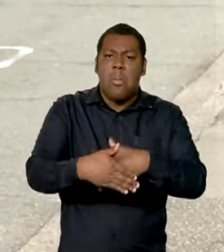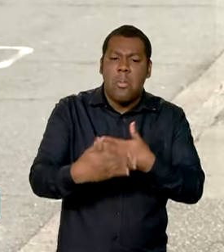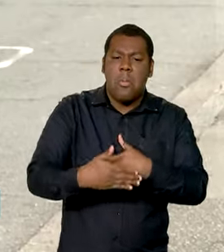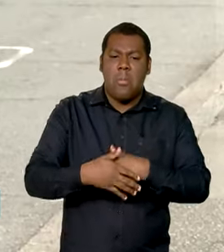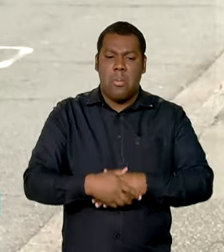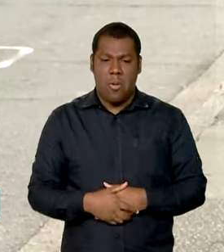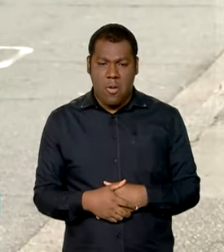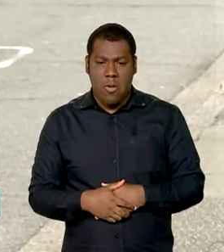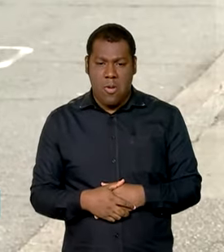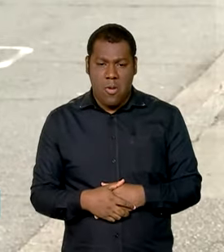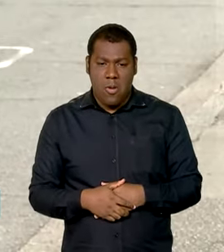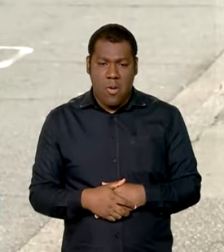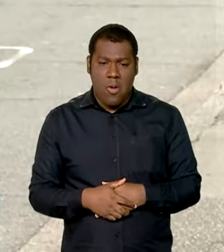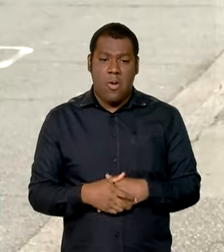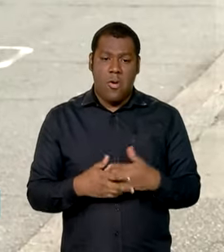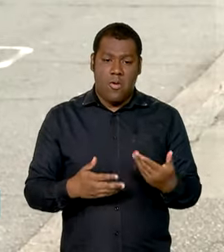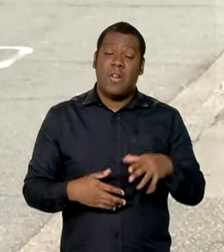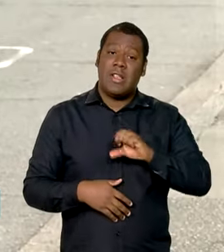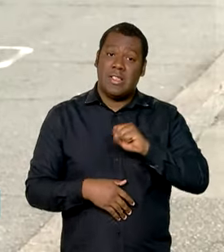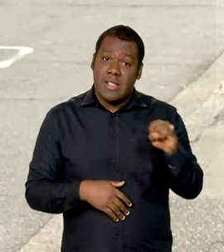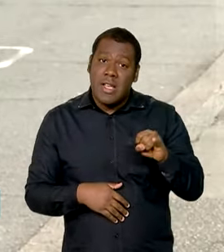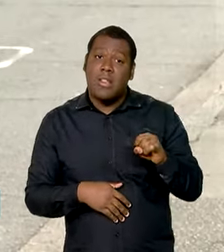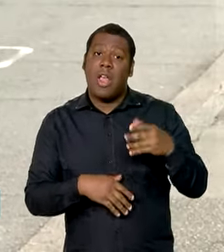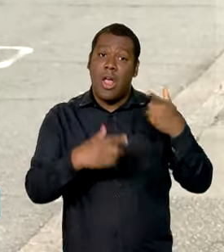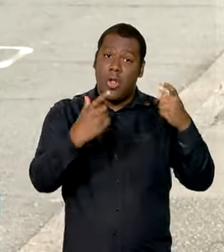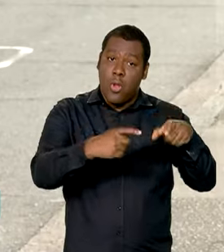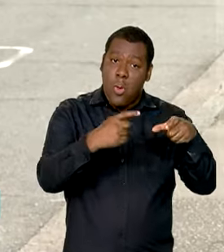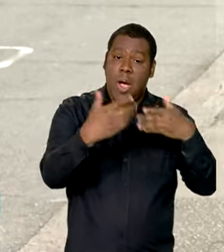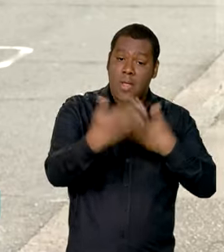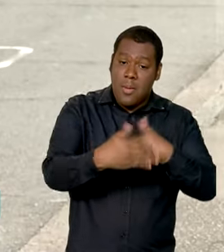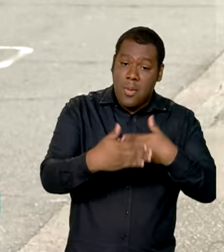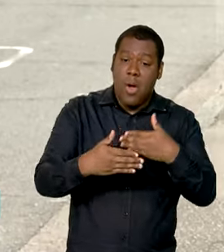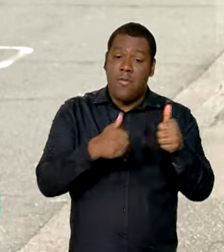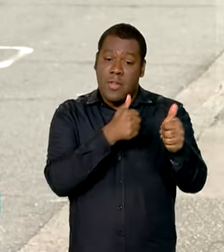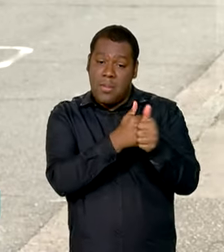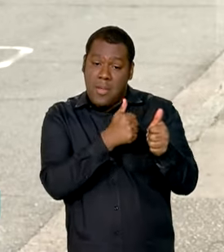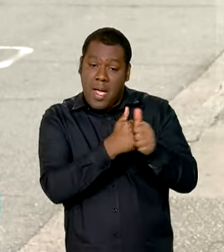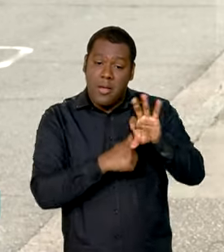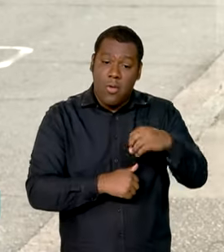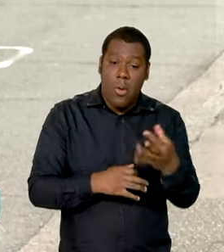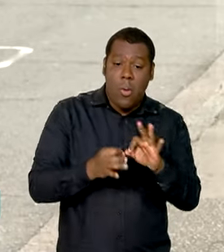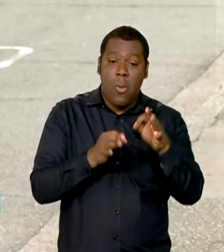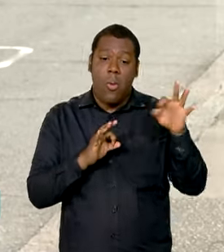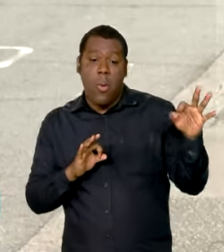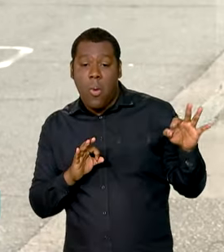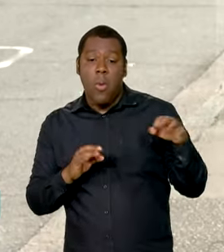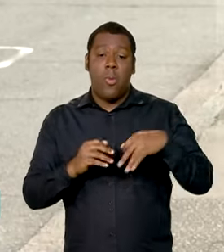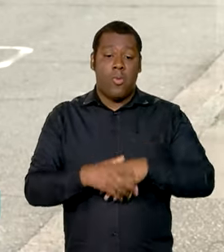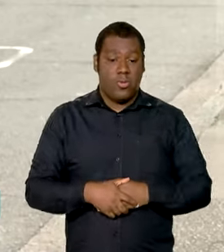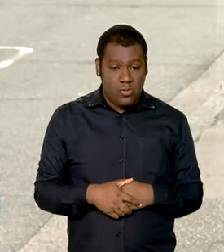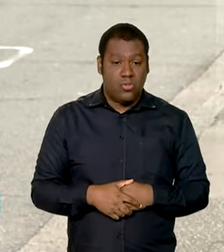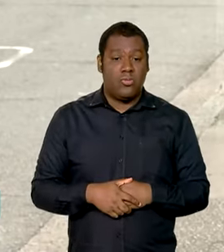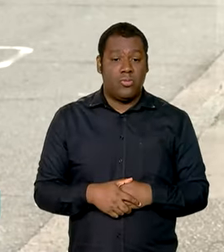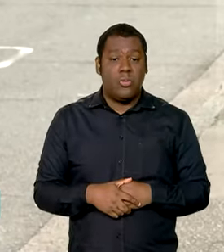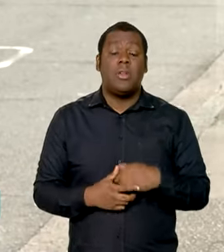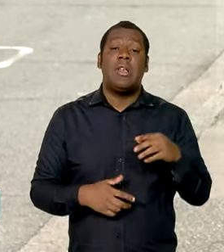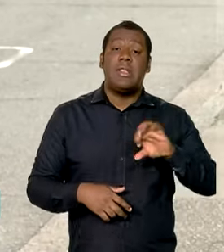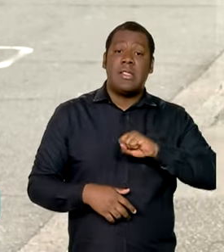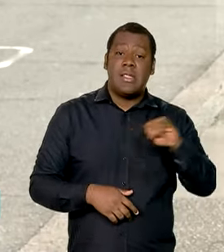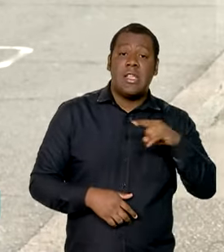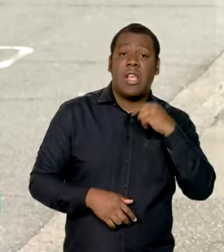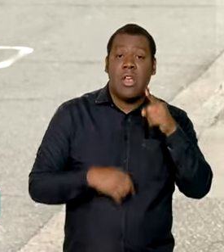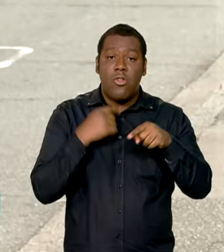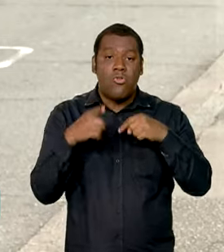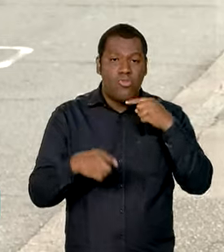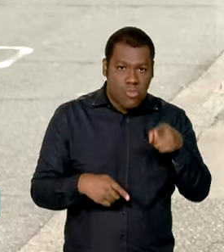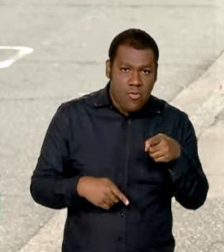não tem familiaridade com a região e também para programar o tempo de deslocamento no dia. Também é o momento de, se houver dúvidas, entrar